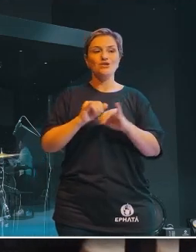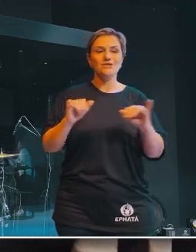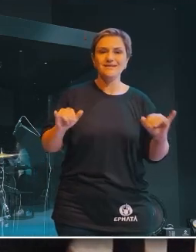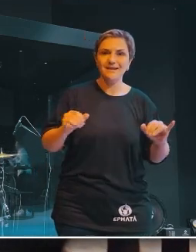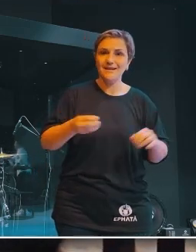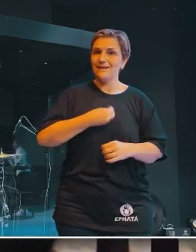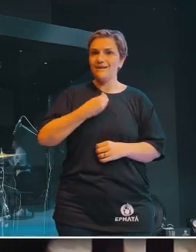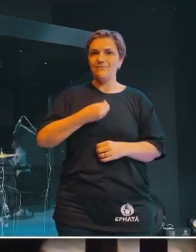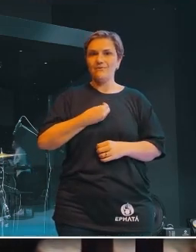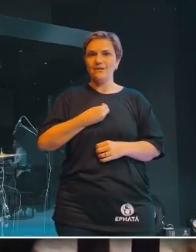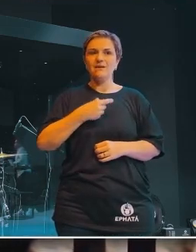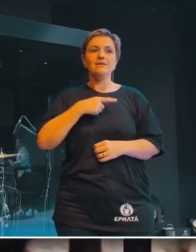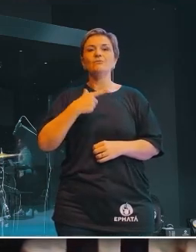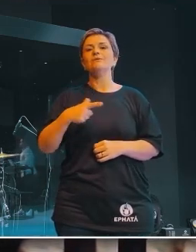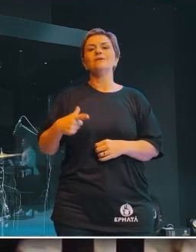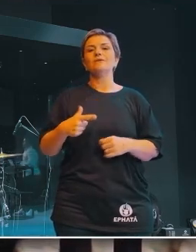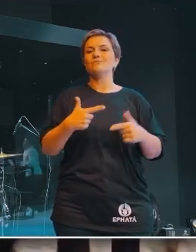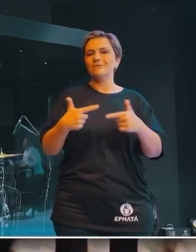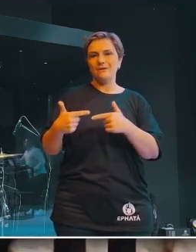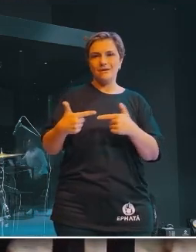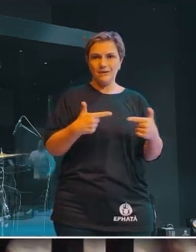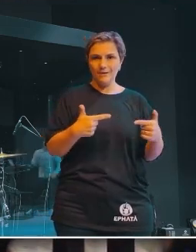não vai haver guerras.